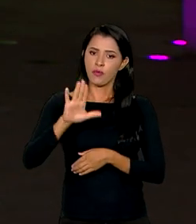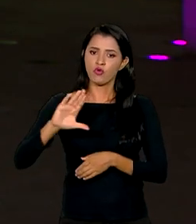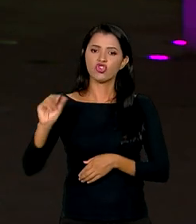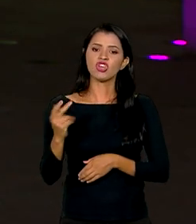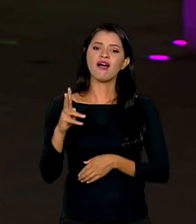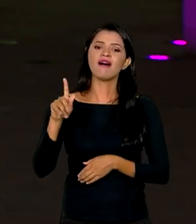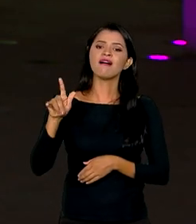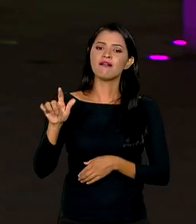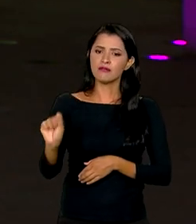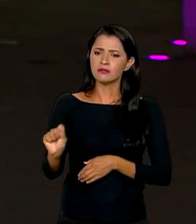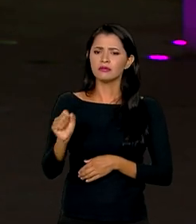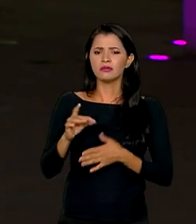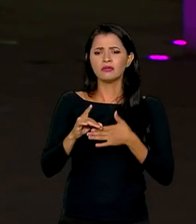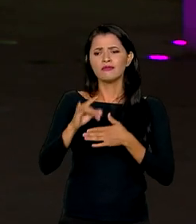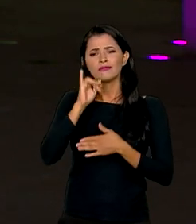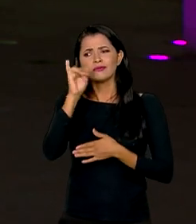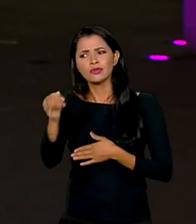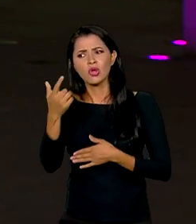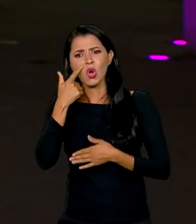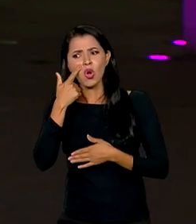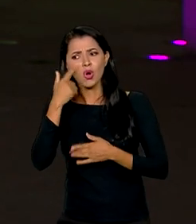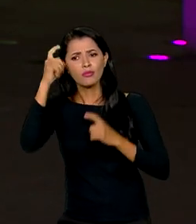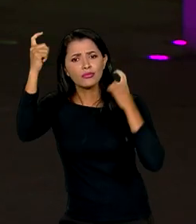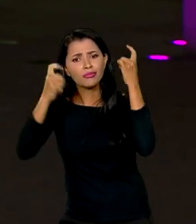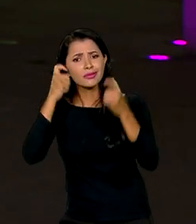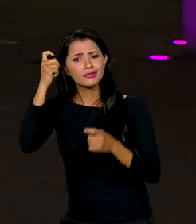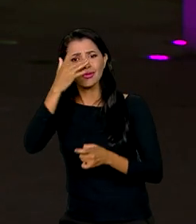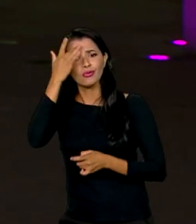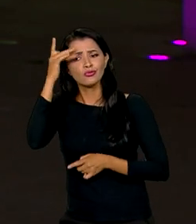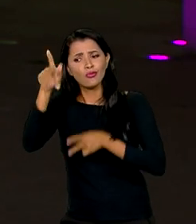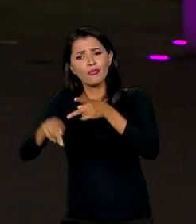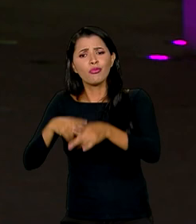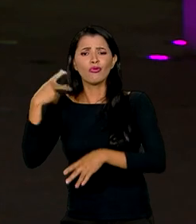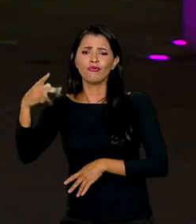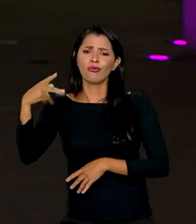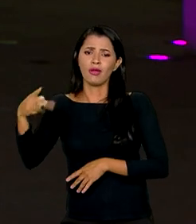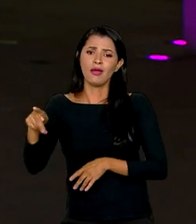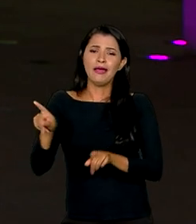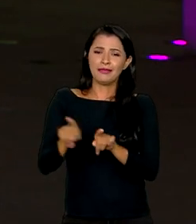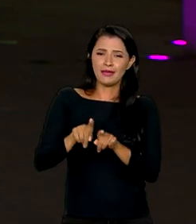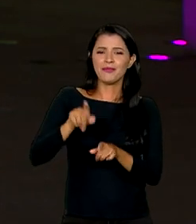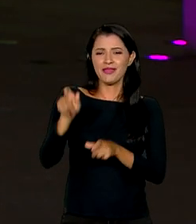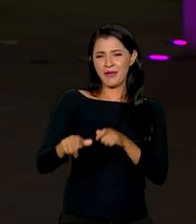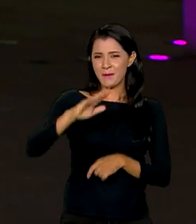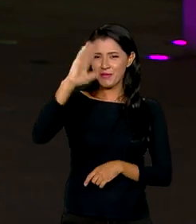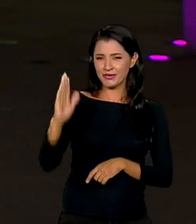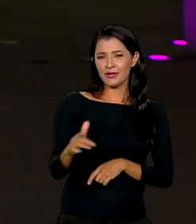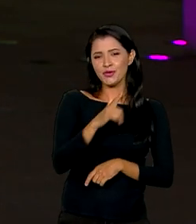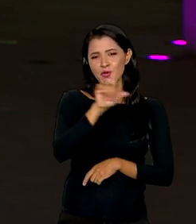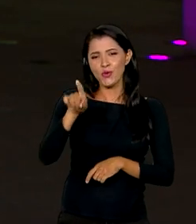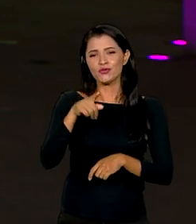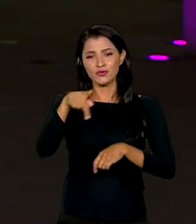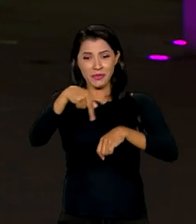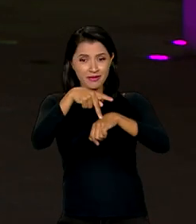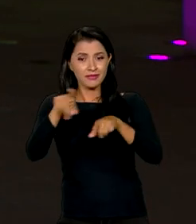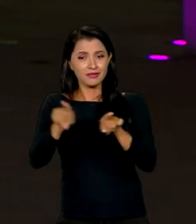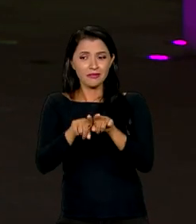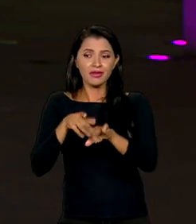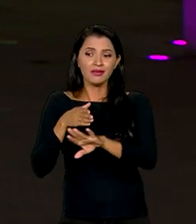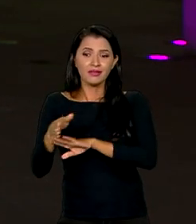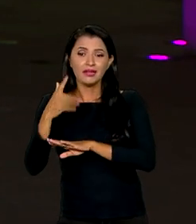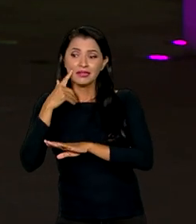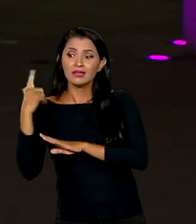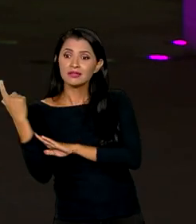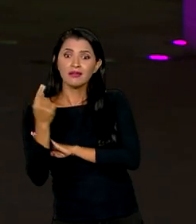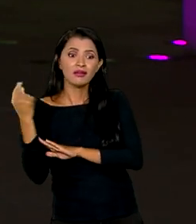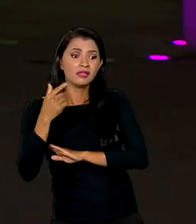levou a preocupação com a população civil da região, também com os brasileiros e nacionais de outros países que estão tentando